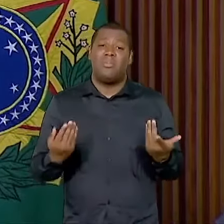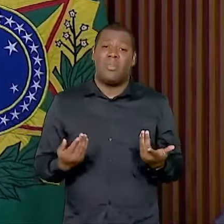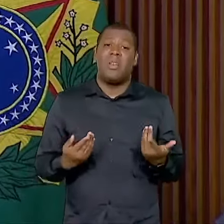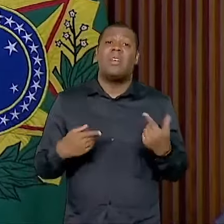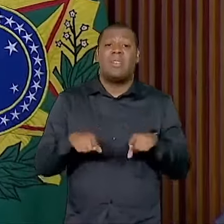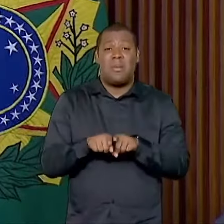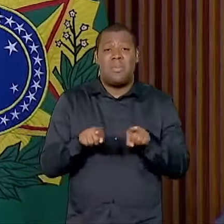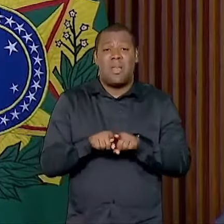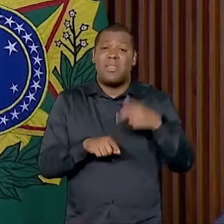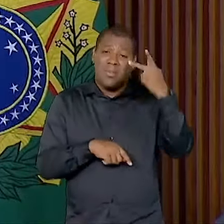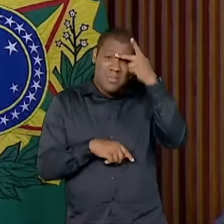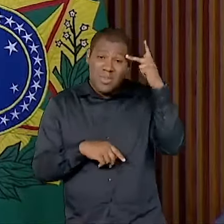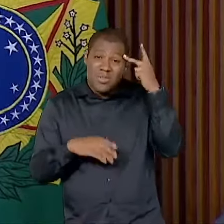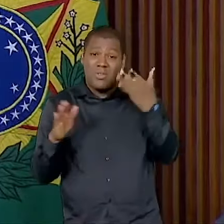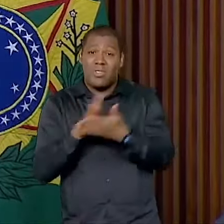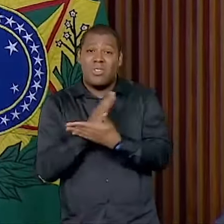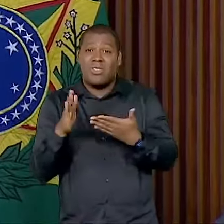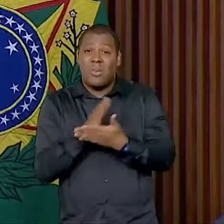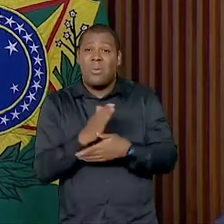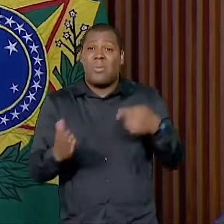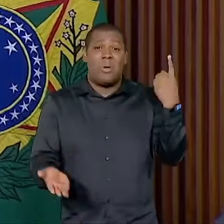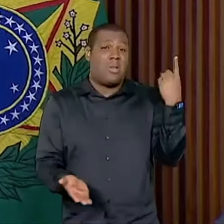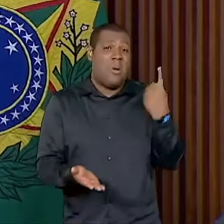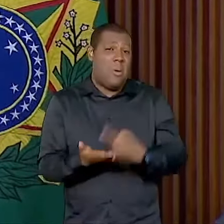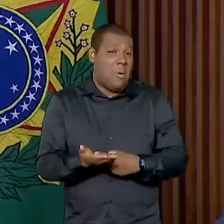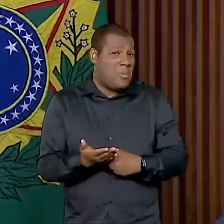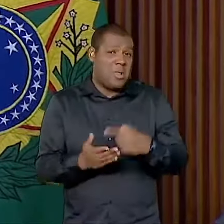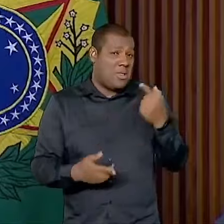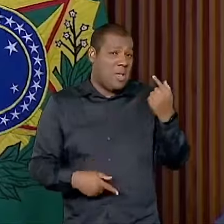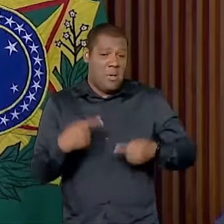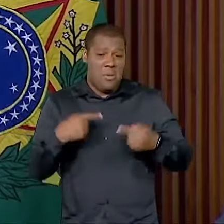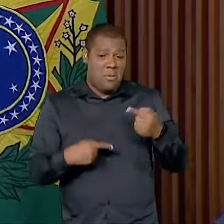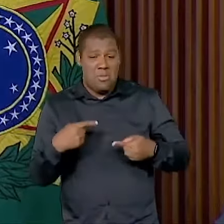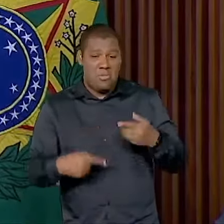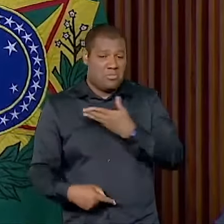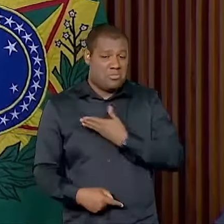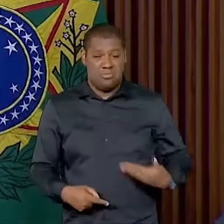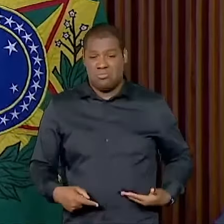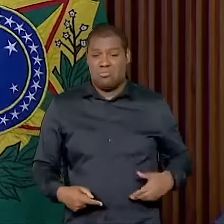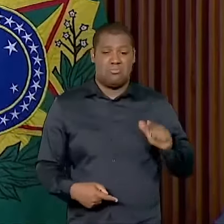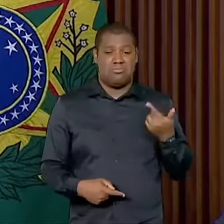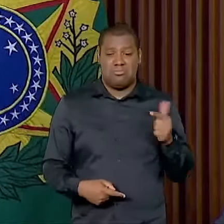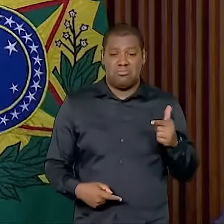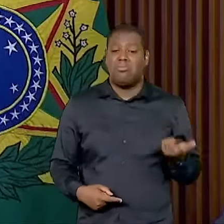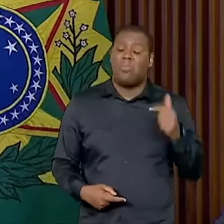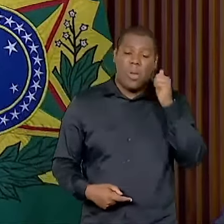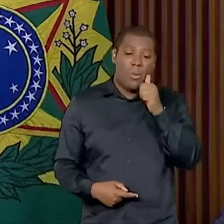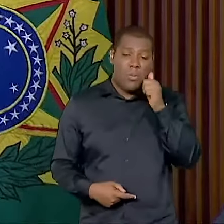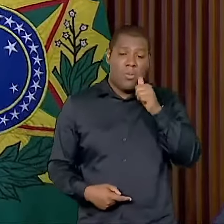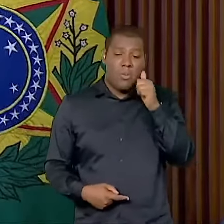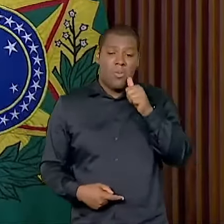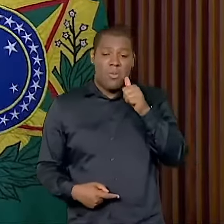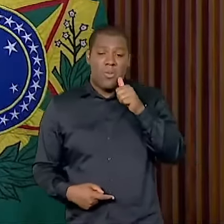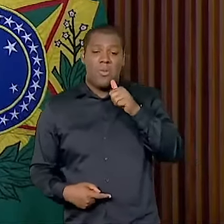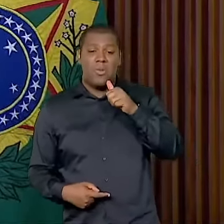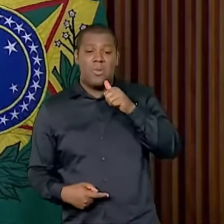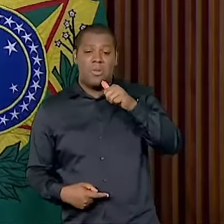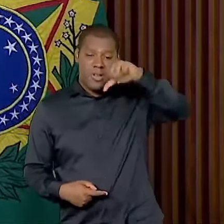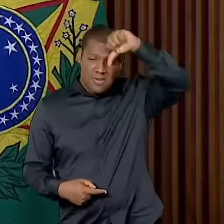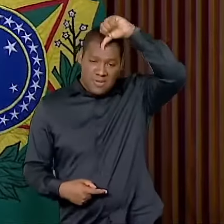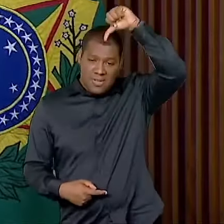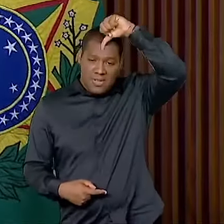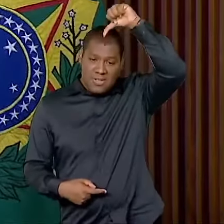país. A Esther tem trabalhado na tentativa da gente abrir a possibilidade de fazer os concursos que todo mundo